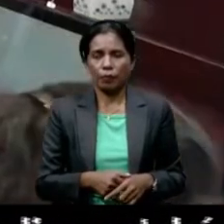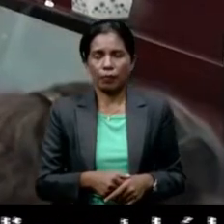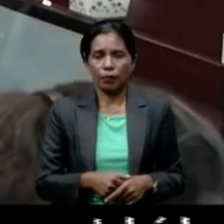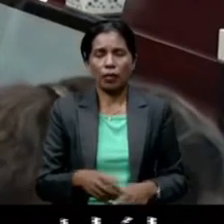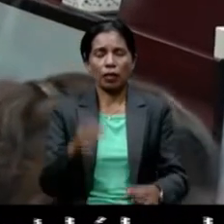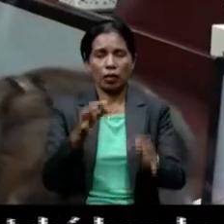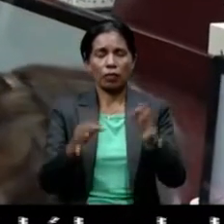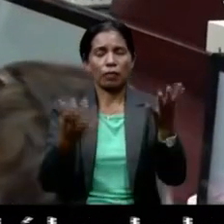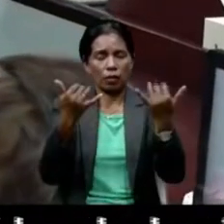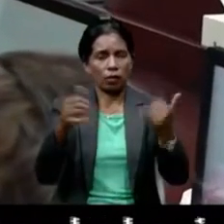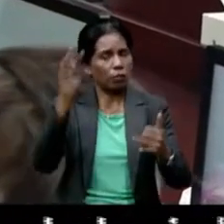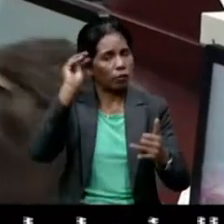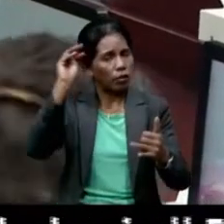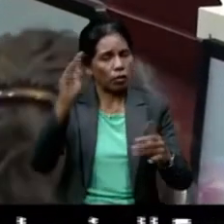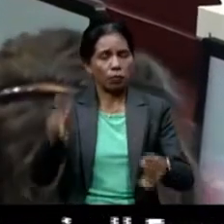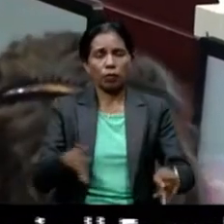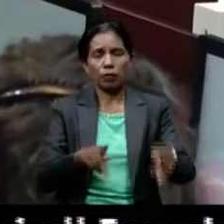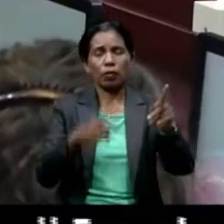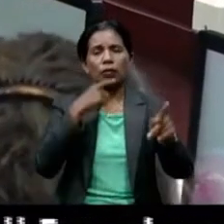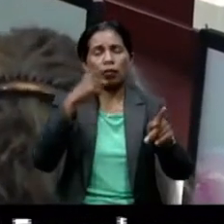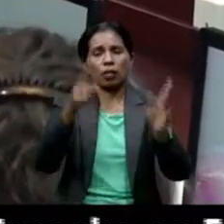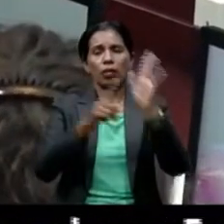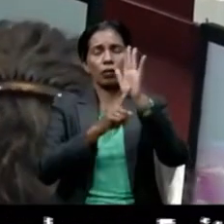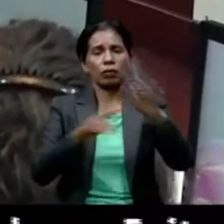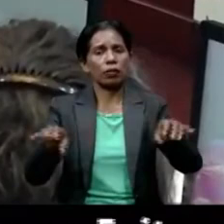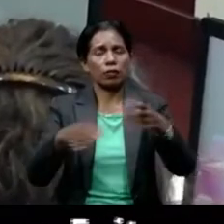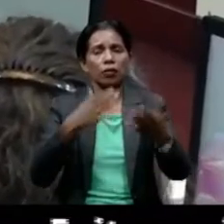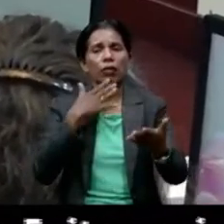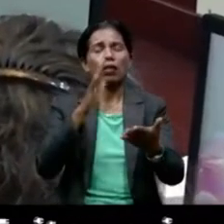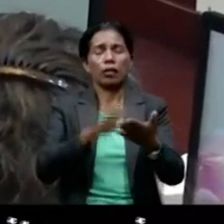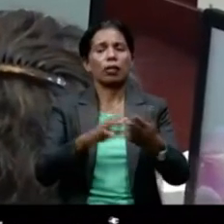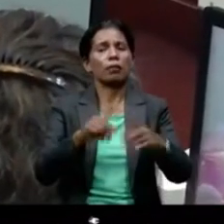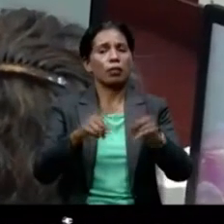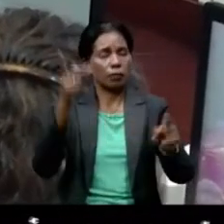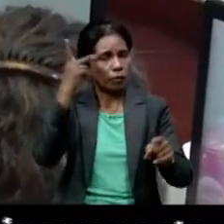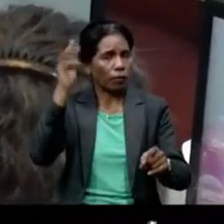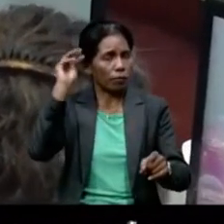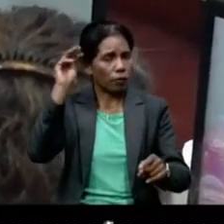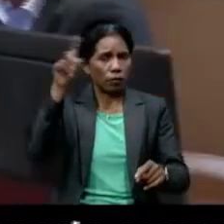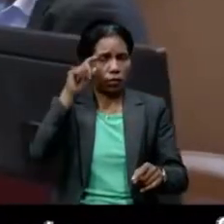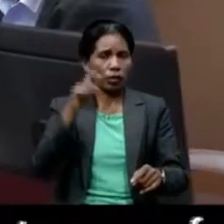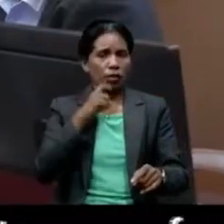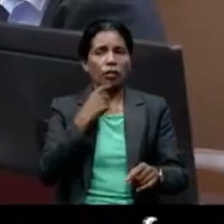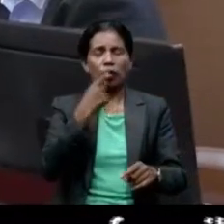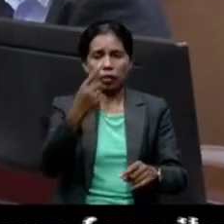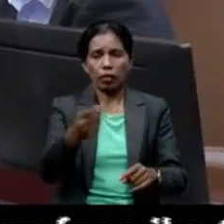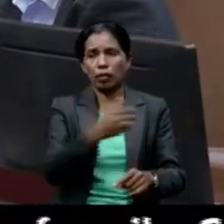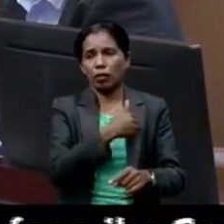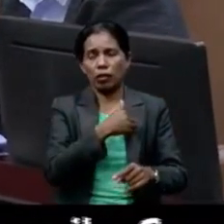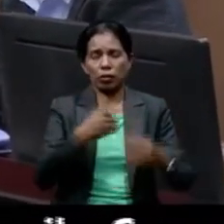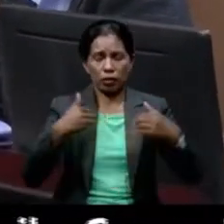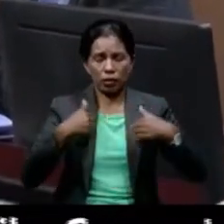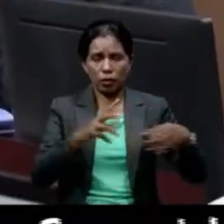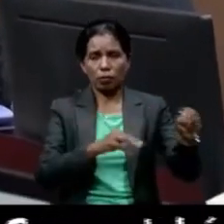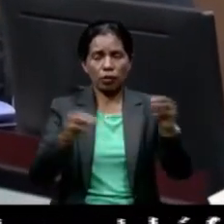Mas que horas ne Ministério Balung nebe público questiona tamba hatulu prestação serviço ladiak. Mai be Primeiro-Ministro Kairala Sanana Gusmão HTT sedau ia remuneração